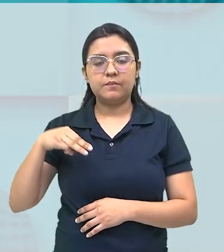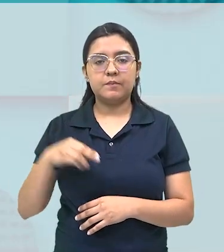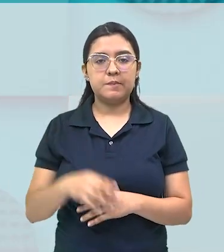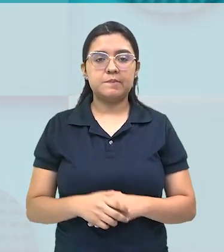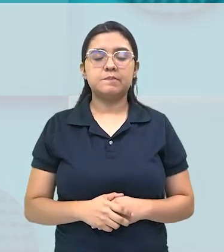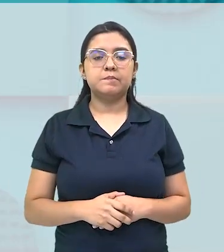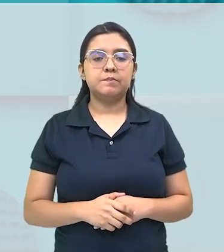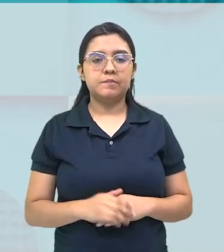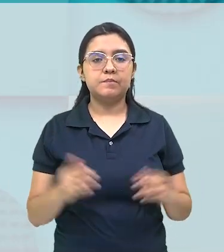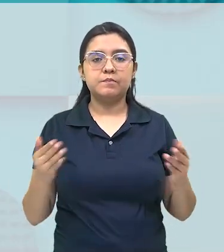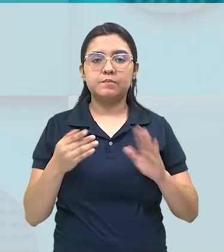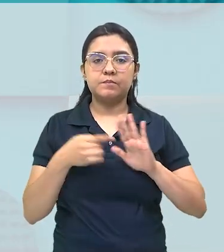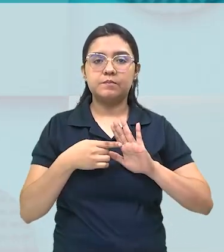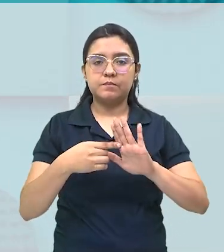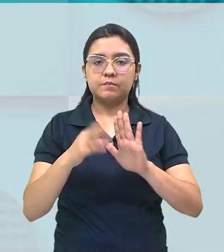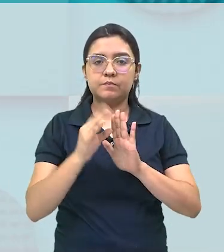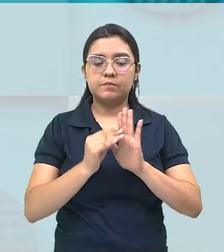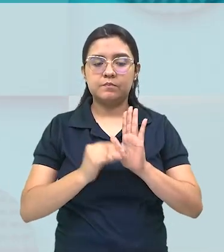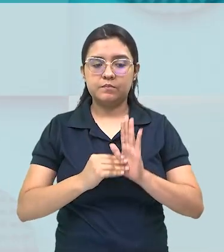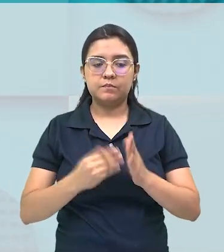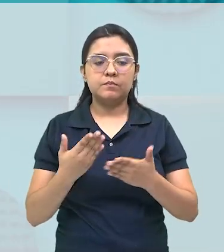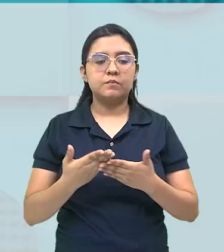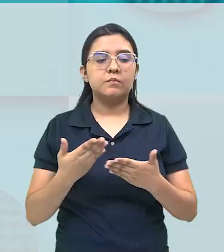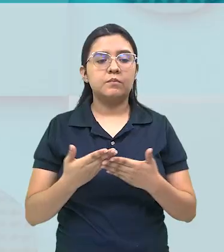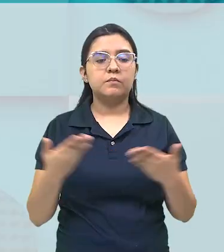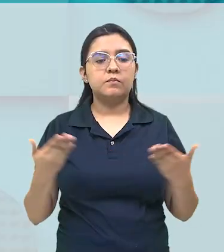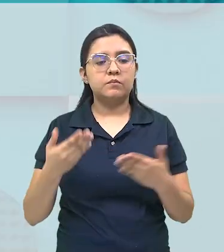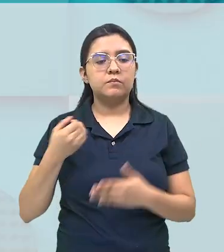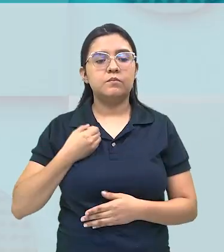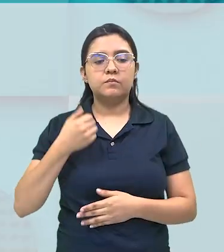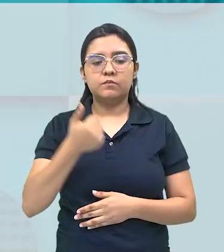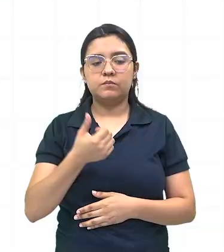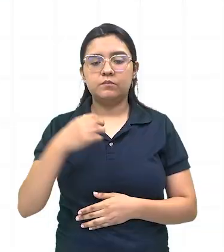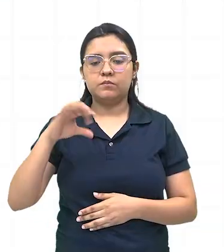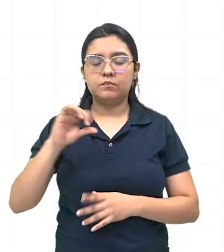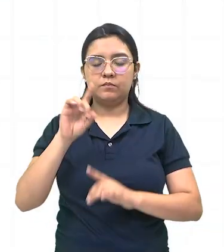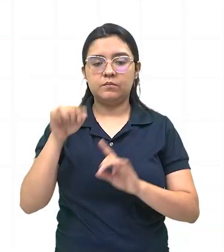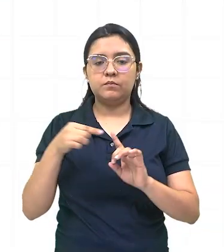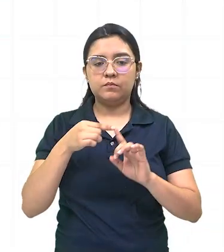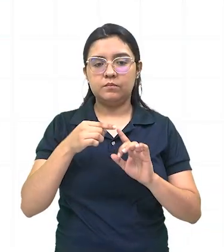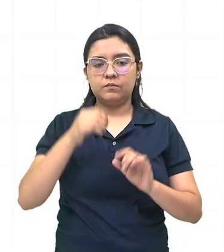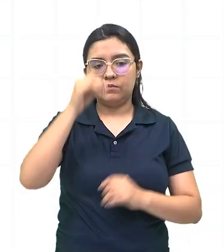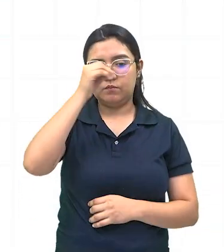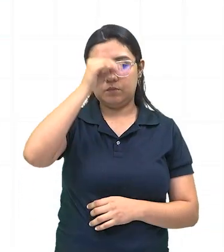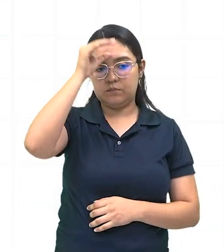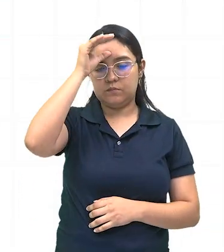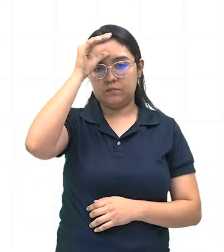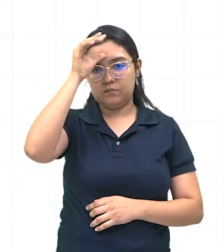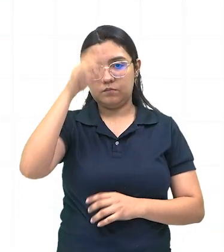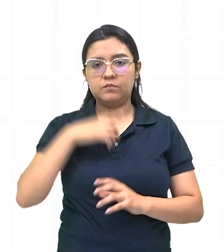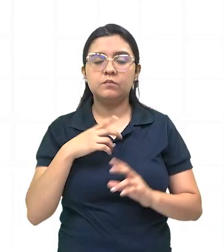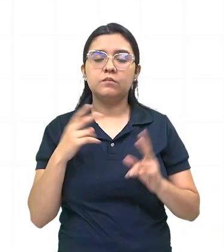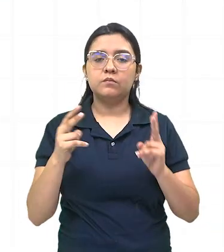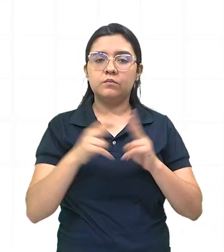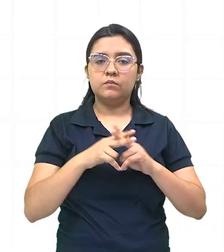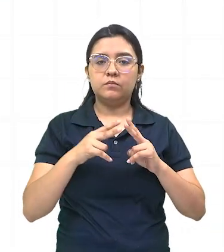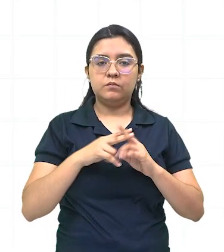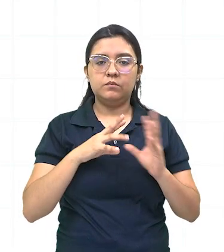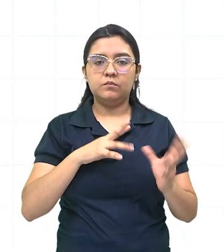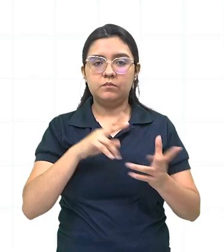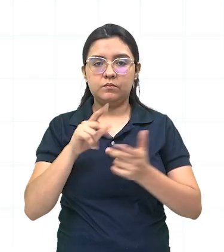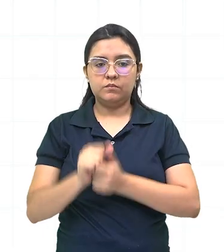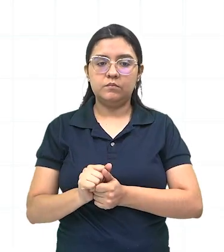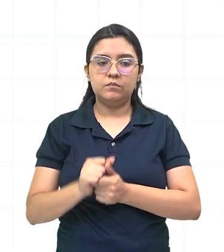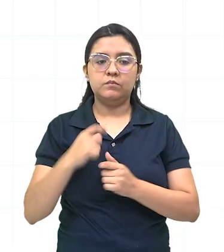Raoni e trago aqui para vocês a aula número 19, Objeto do Conhecimento, Lutas no Mundo.